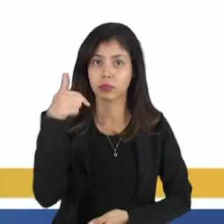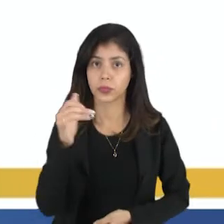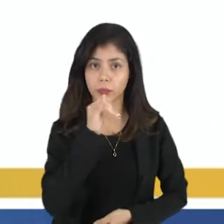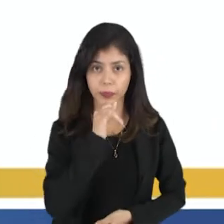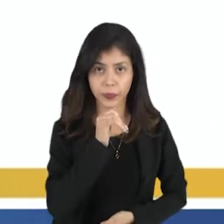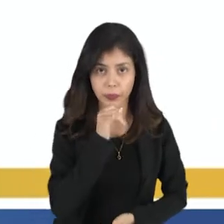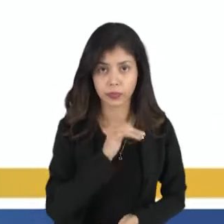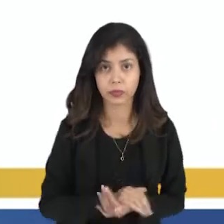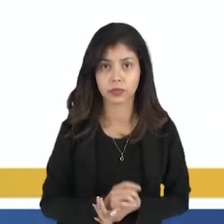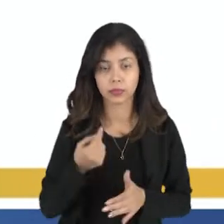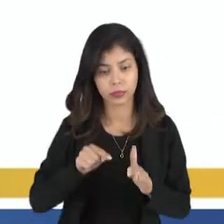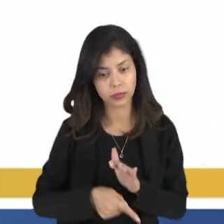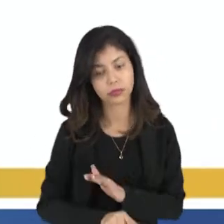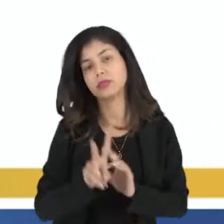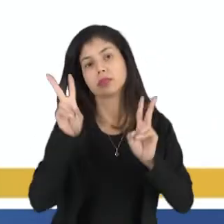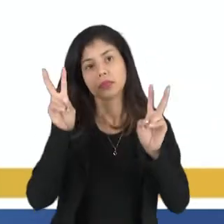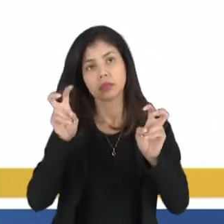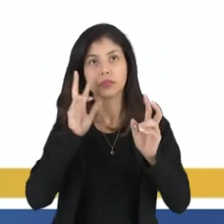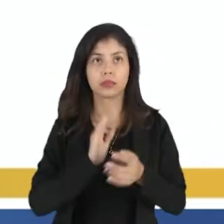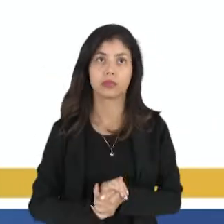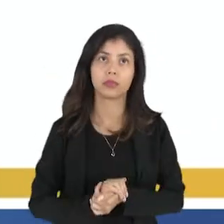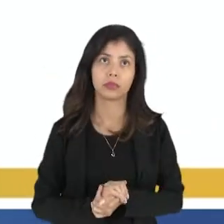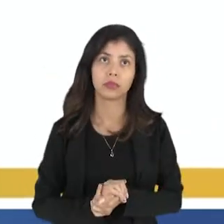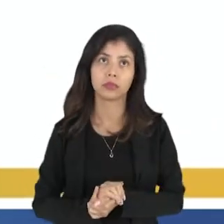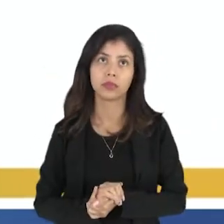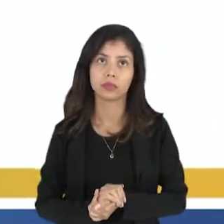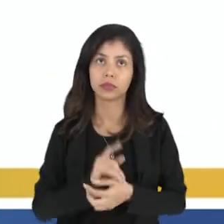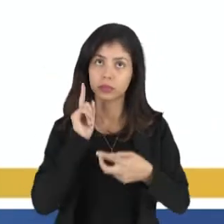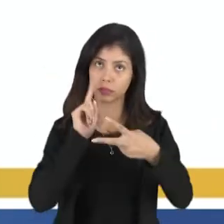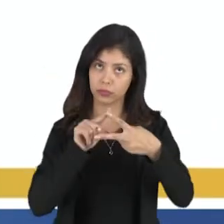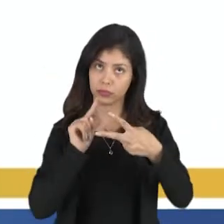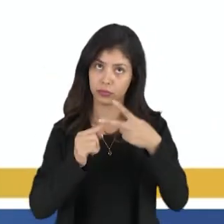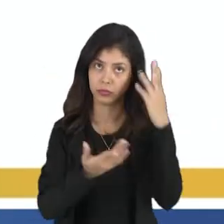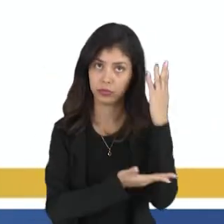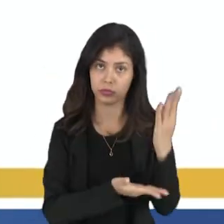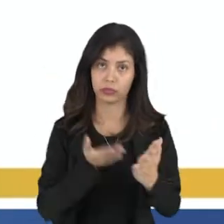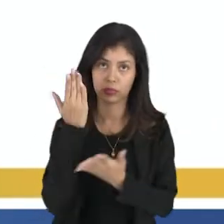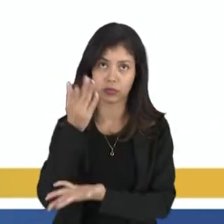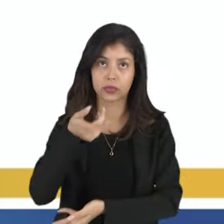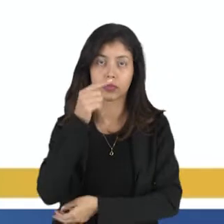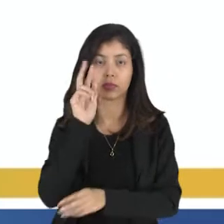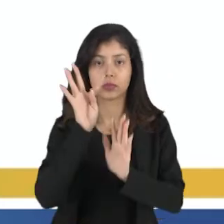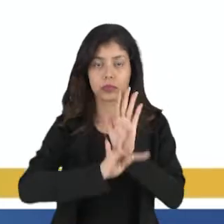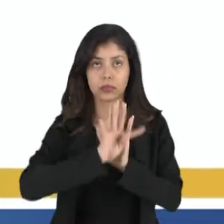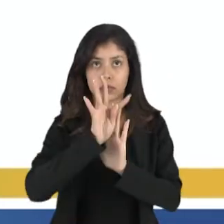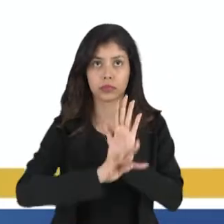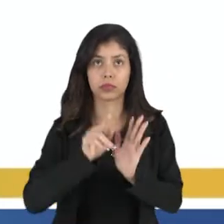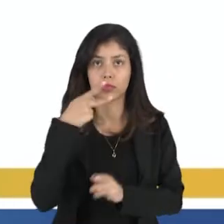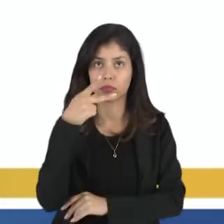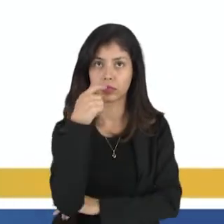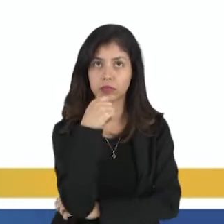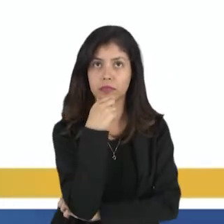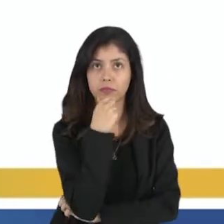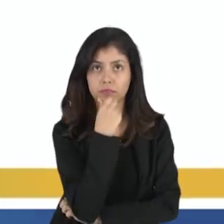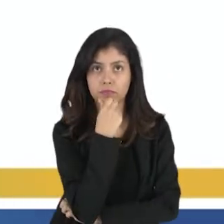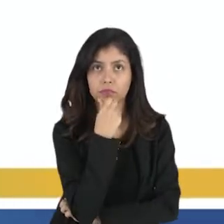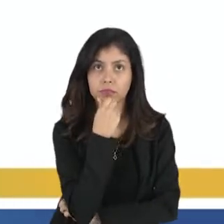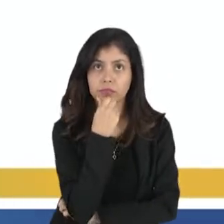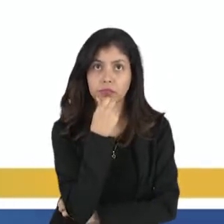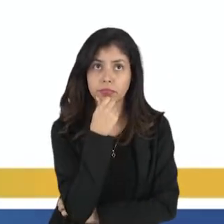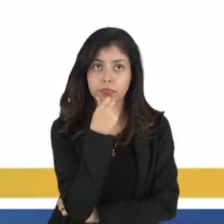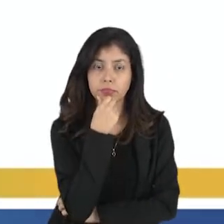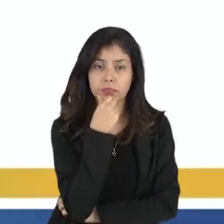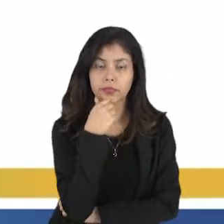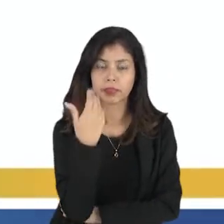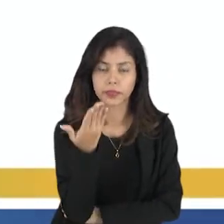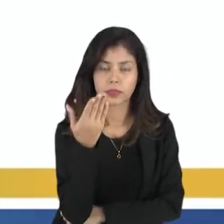Outro exemplo, ainda dentro dessa temática, nós temos dois lenhadores e aí no texto eles estão se queixando, eles